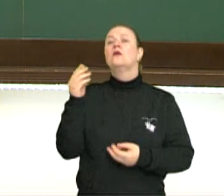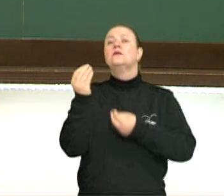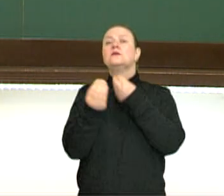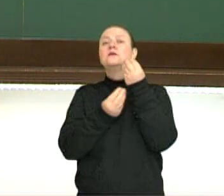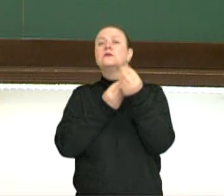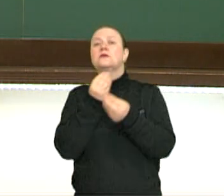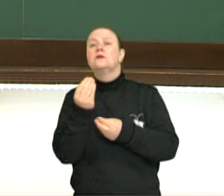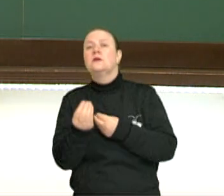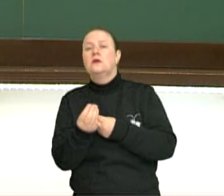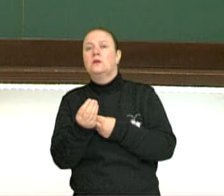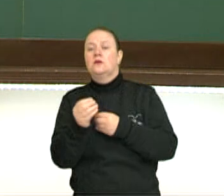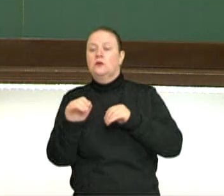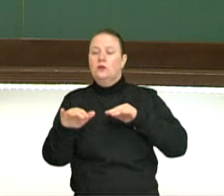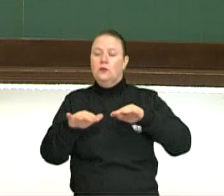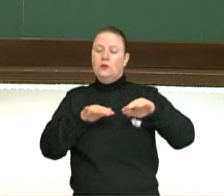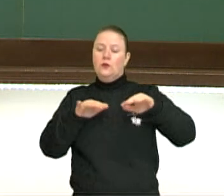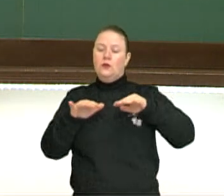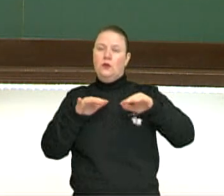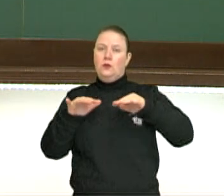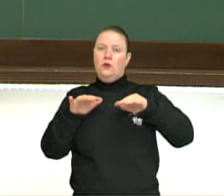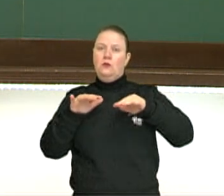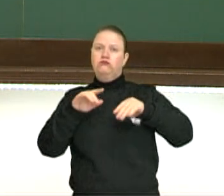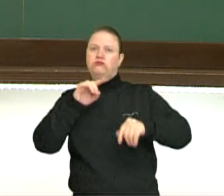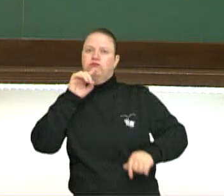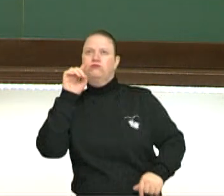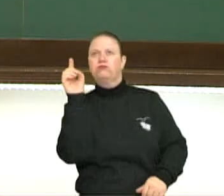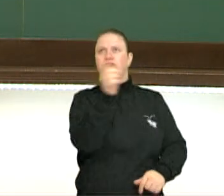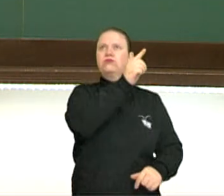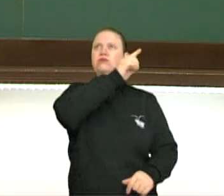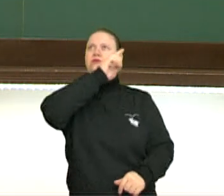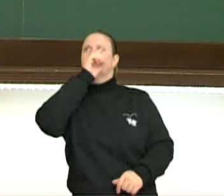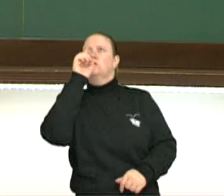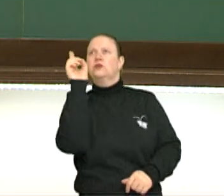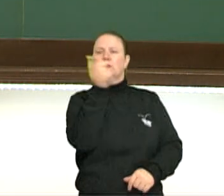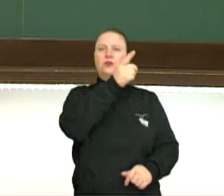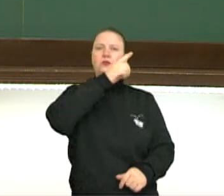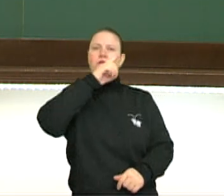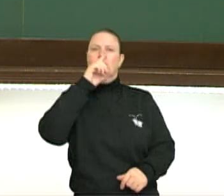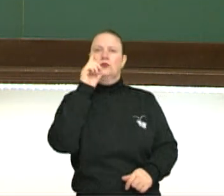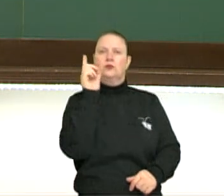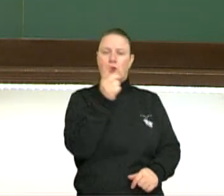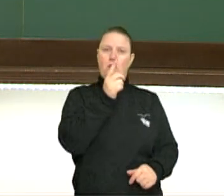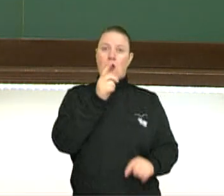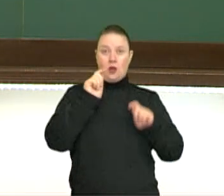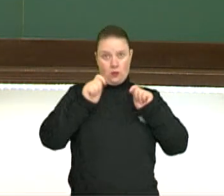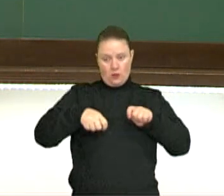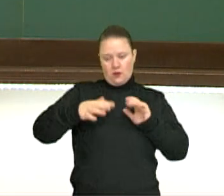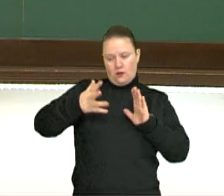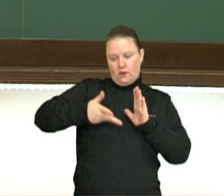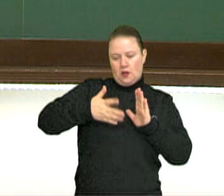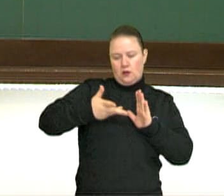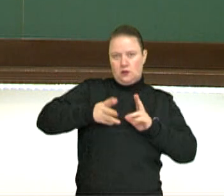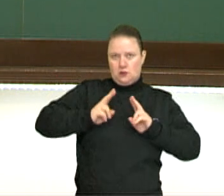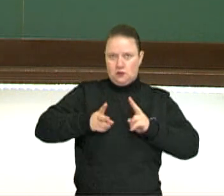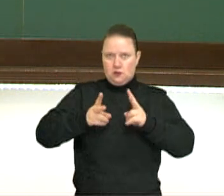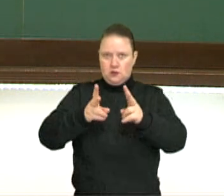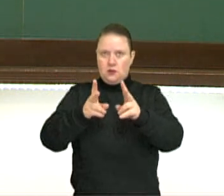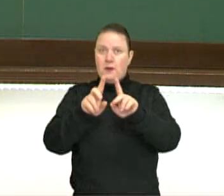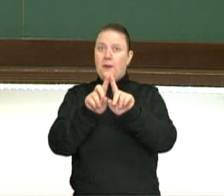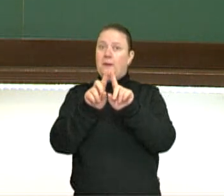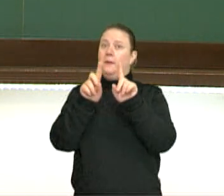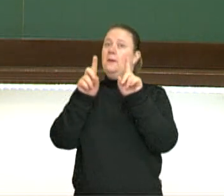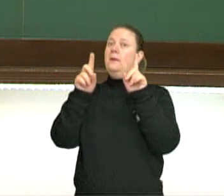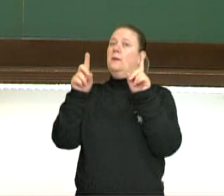está em movimento circular, representa que ele pode até ter uma velocidade constante, mas ele